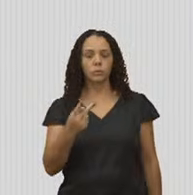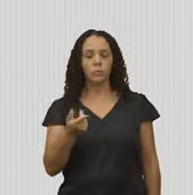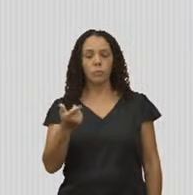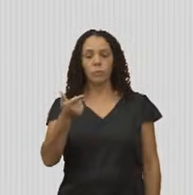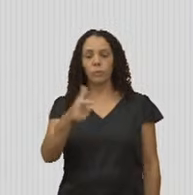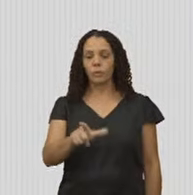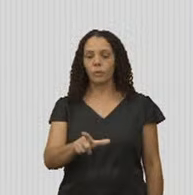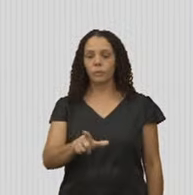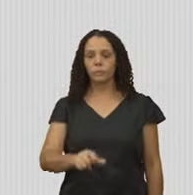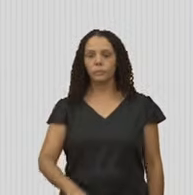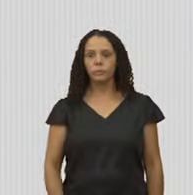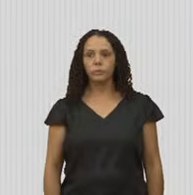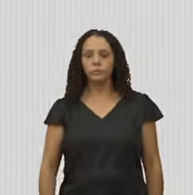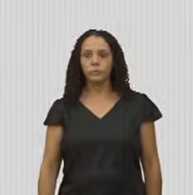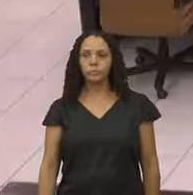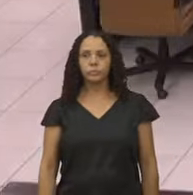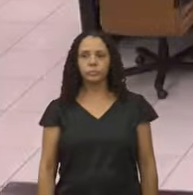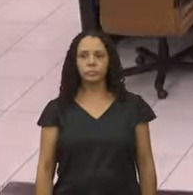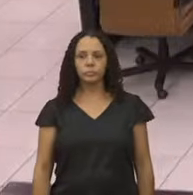Próximo projeto.